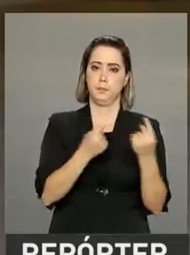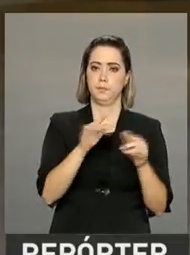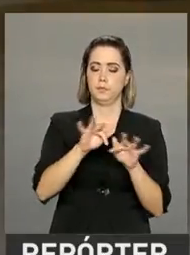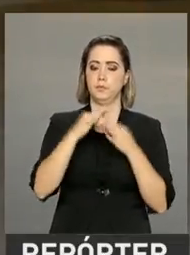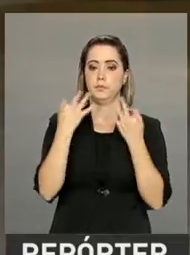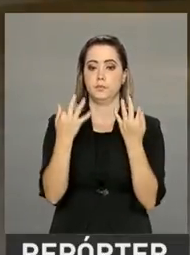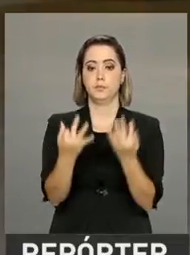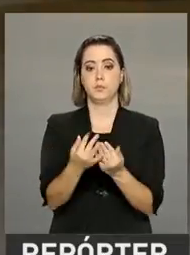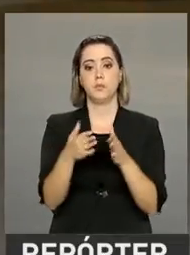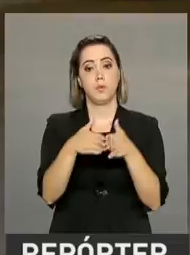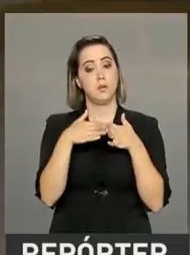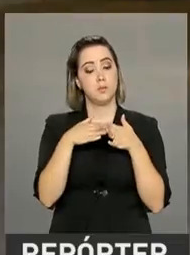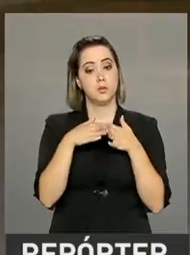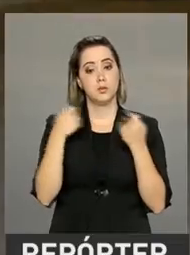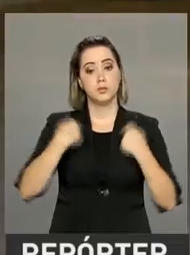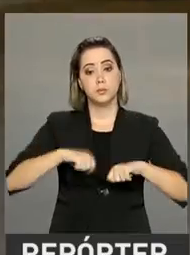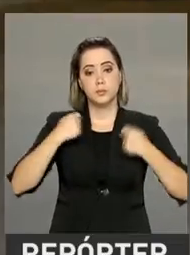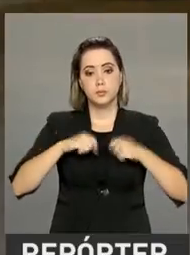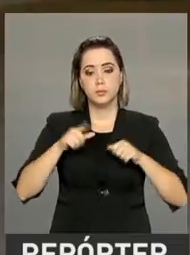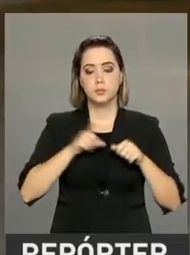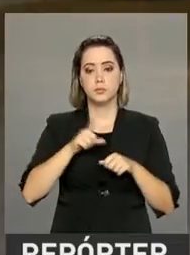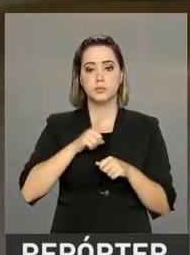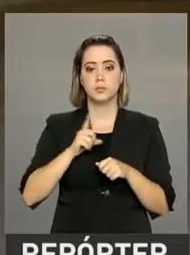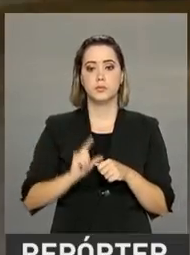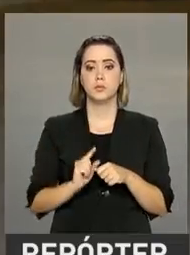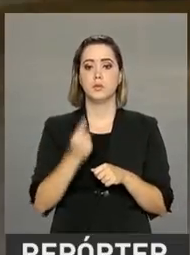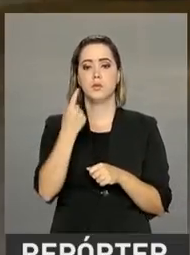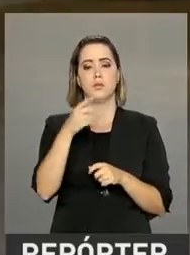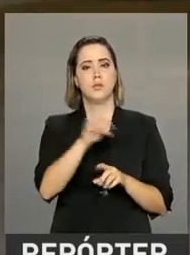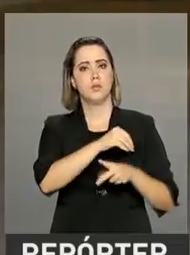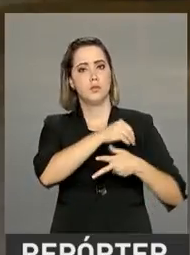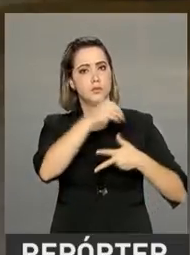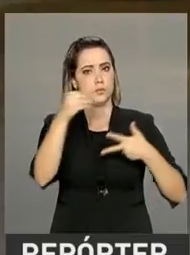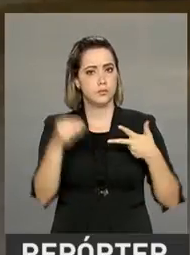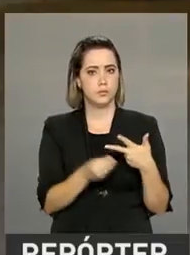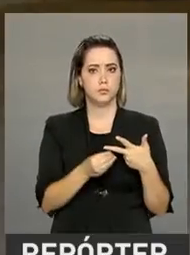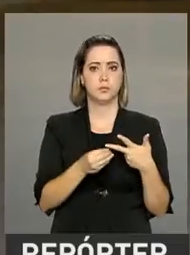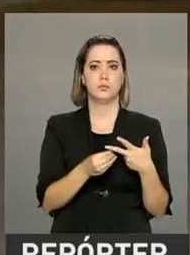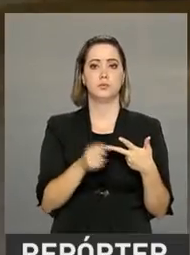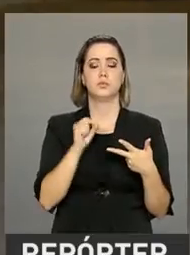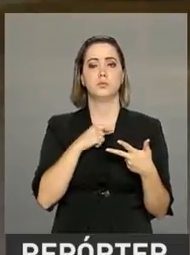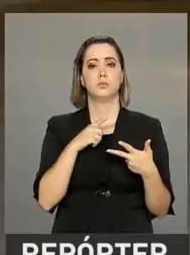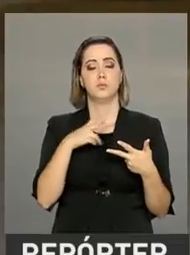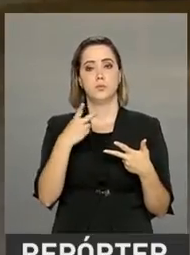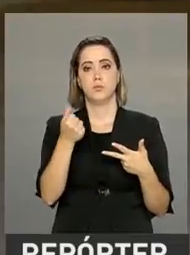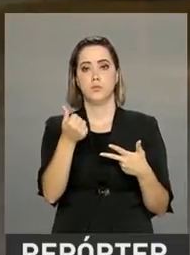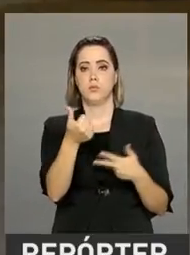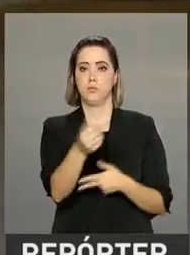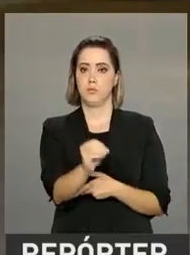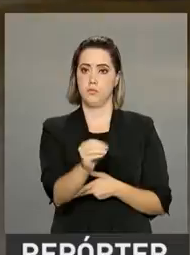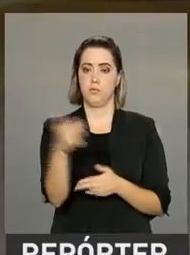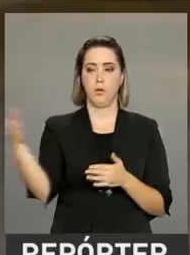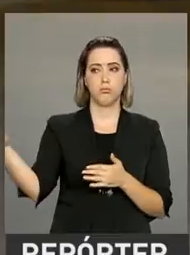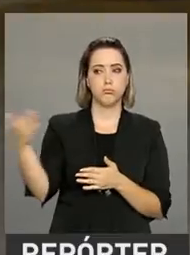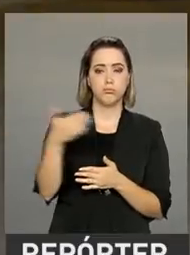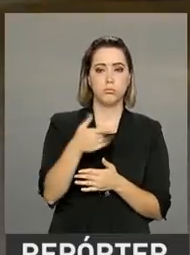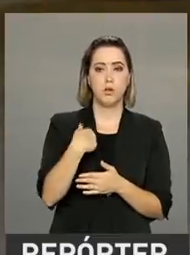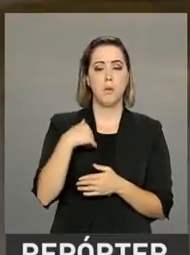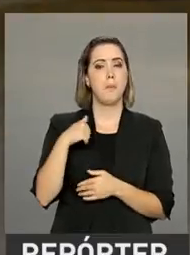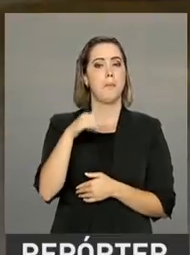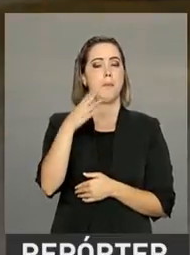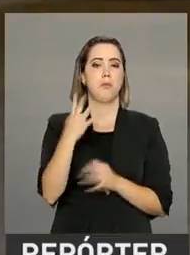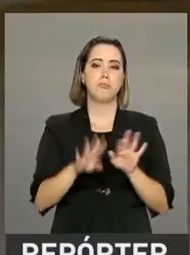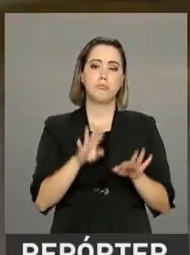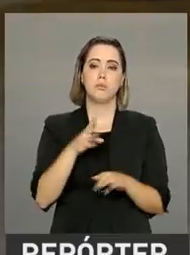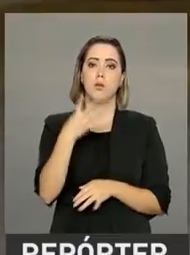pra pedir o financiamento é preciso ter feito alguma edição do enem o exame nacional do ensino médio de 2010 para cá retirado nota